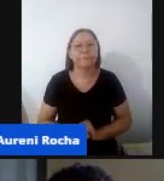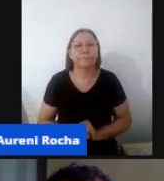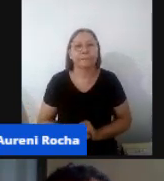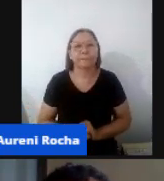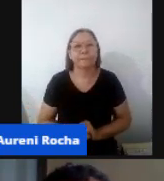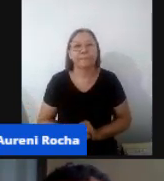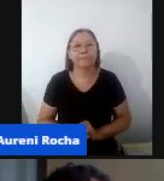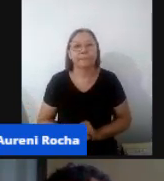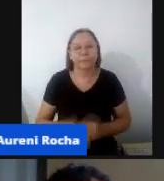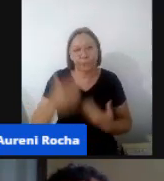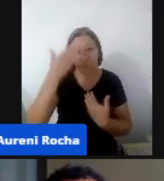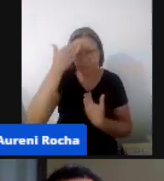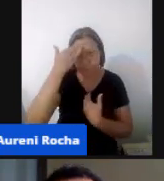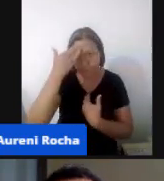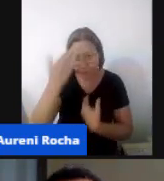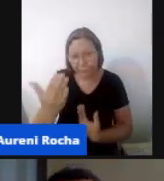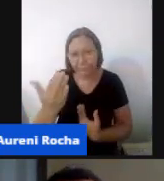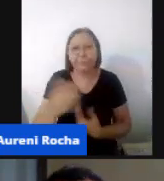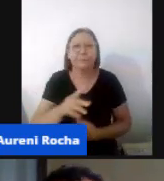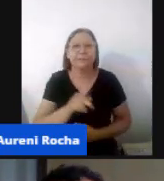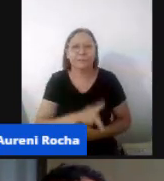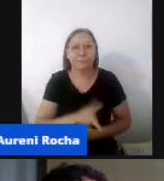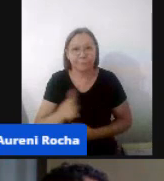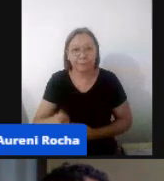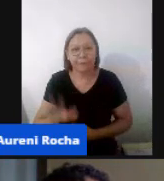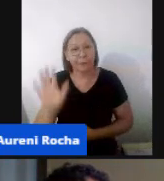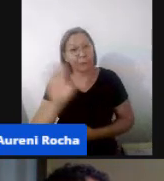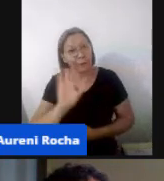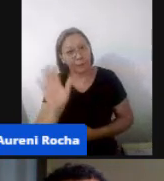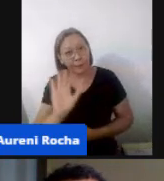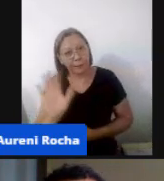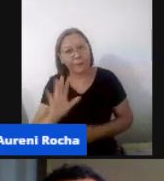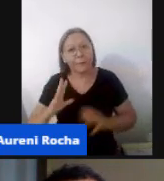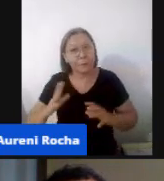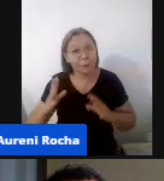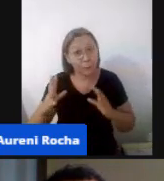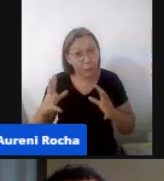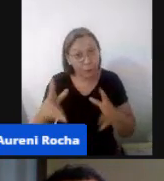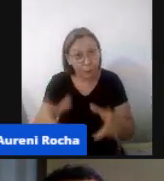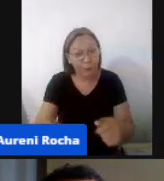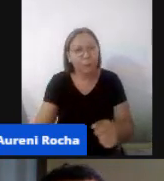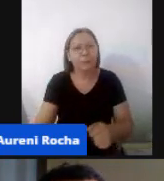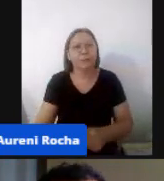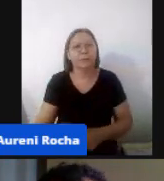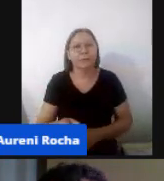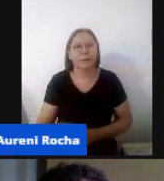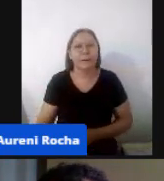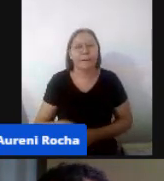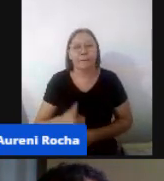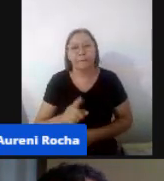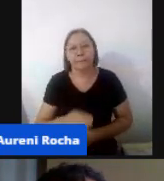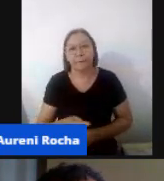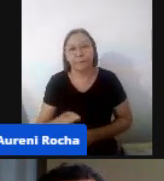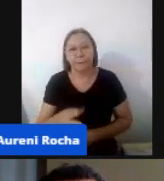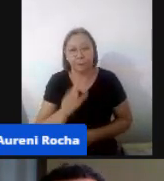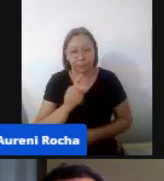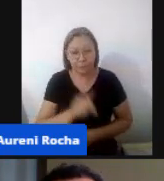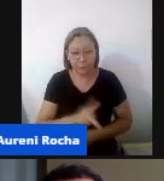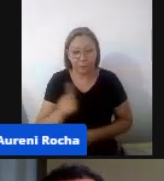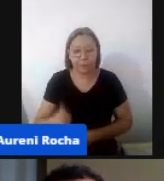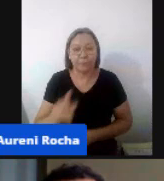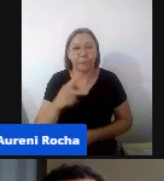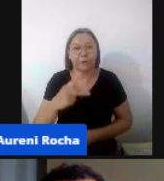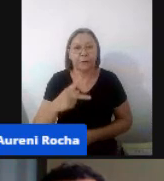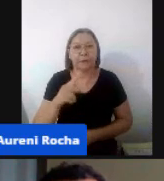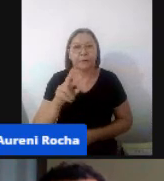Obrigado, professor Aguinaldo. Olá a todos, caros professores. Para quem ainda não me conhece, sou o professor Anselmo Filgueira e